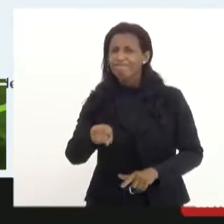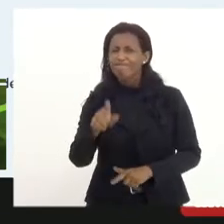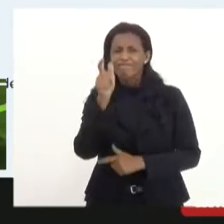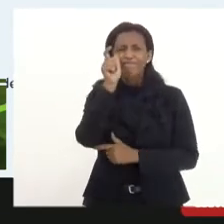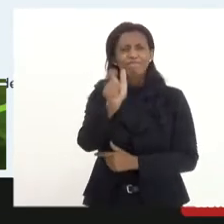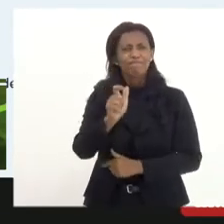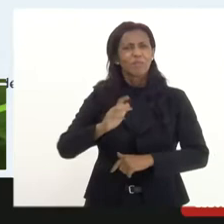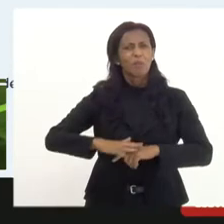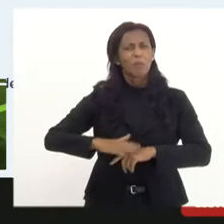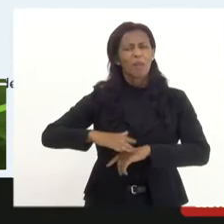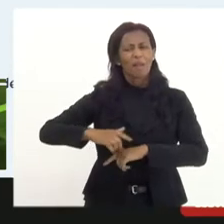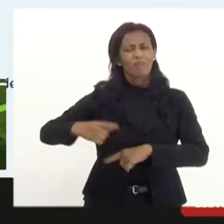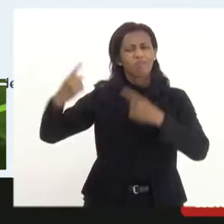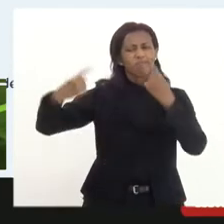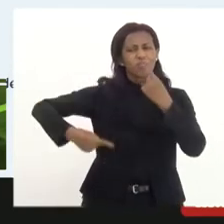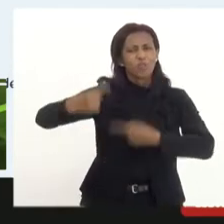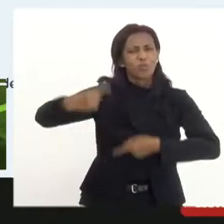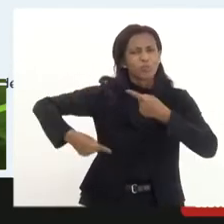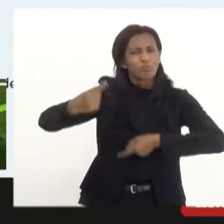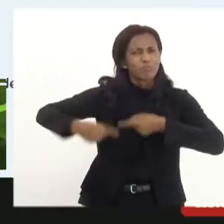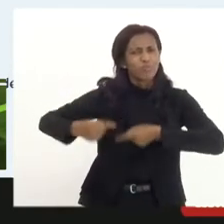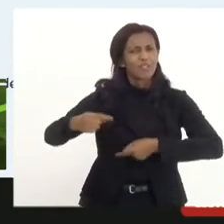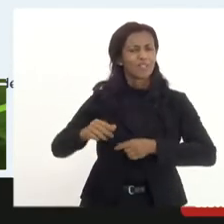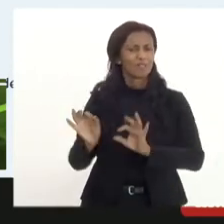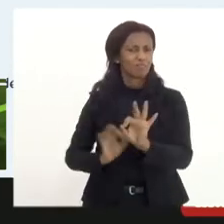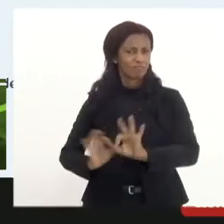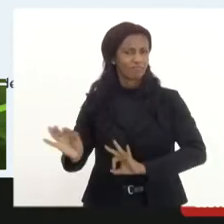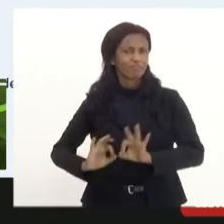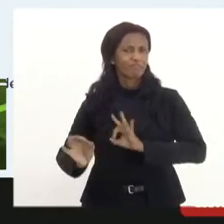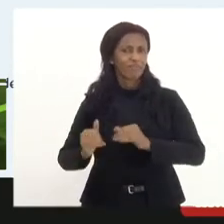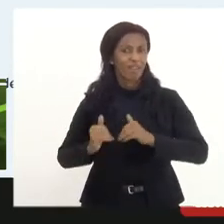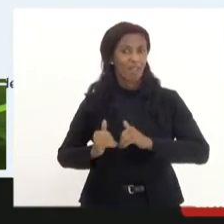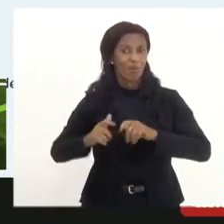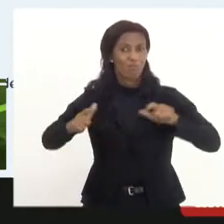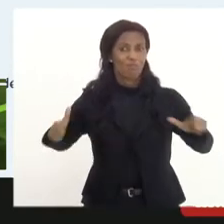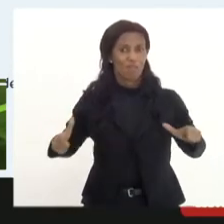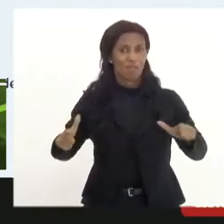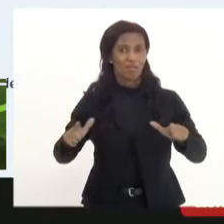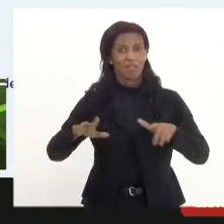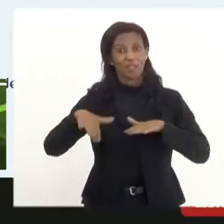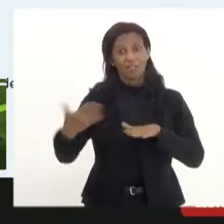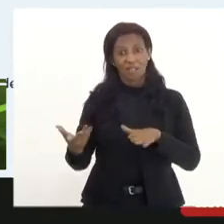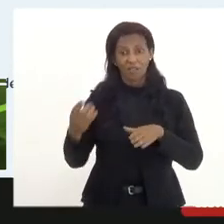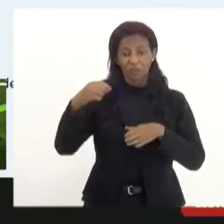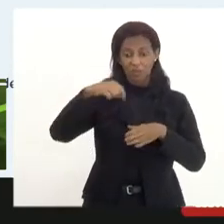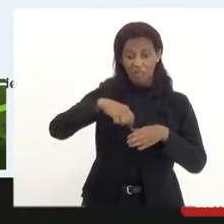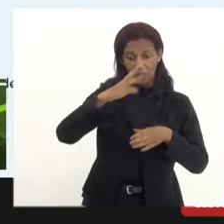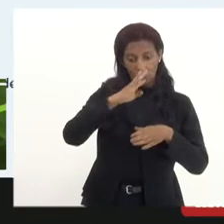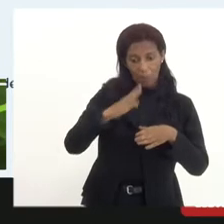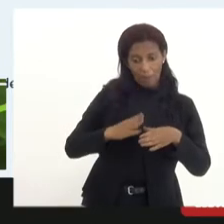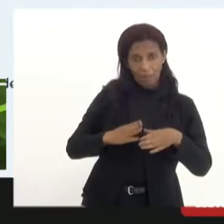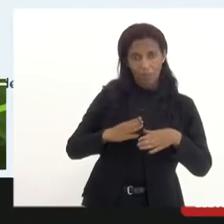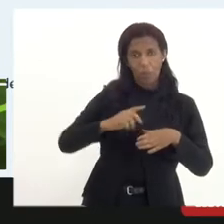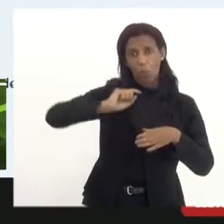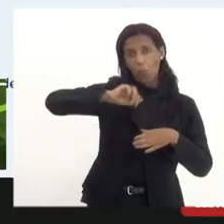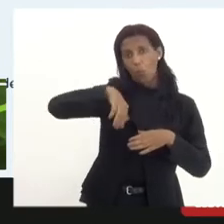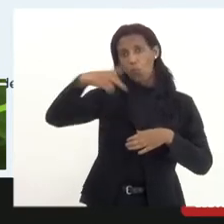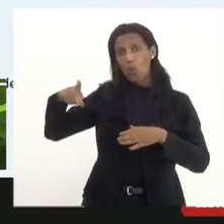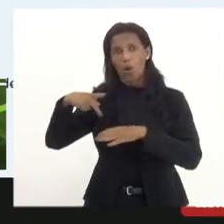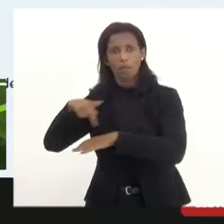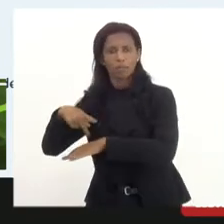a competitividade dos projetos, tanto pelo contexto externo quanto pelo contexto interno.